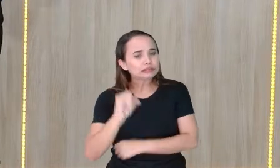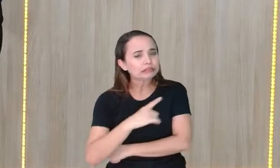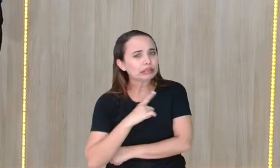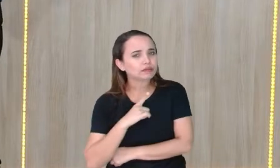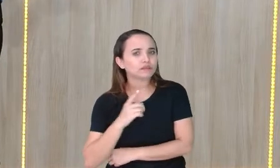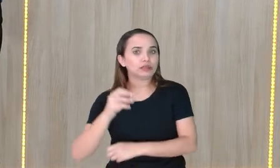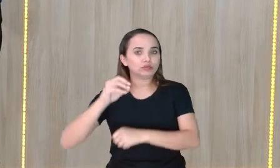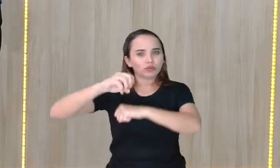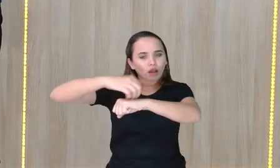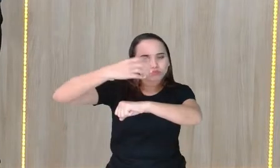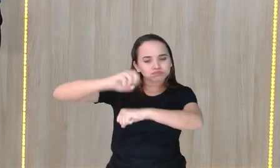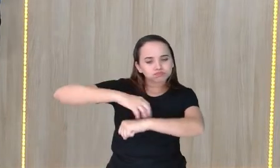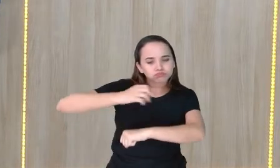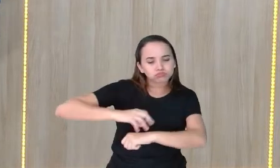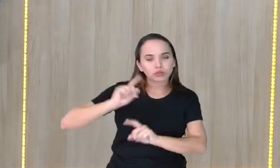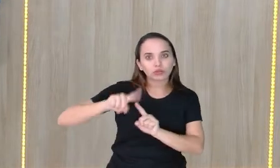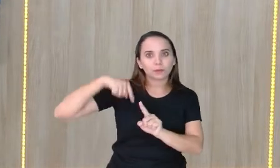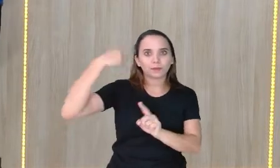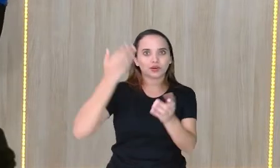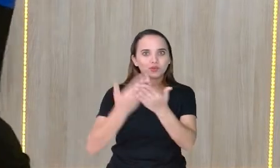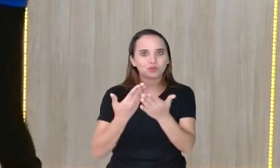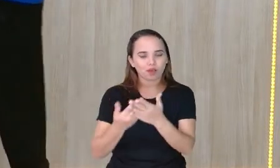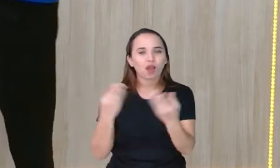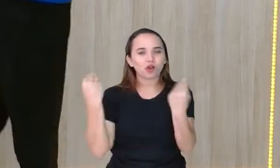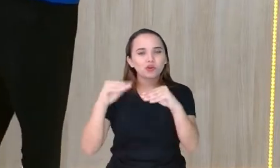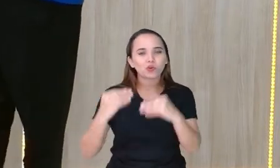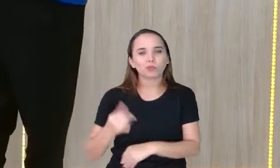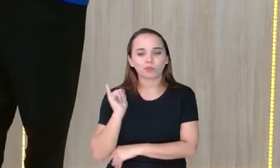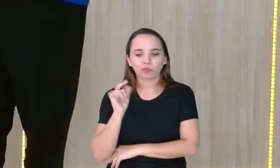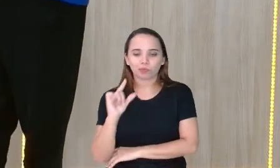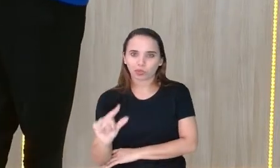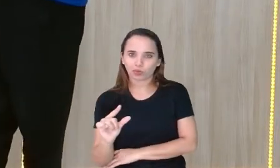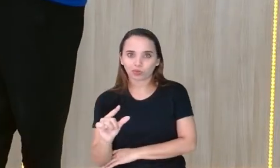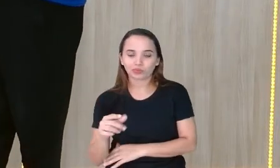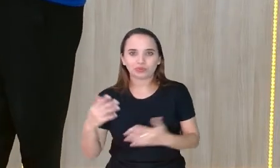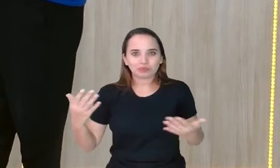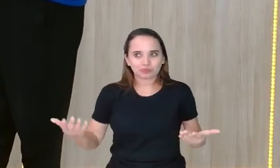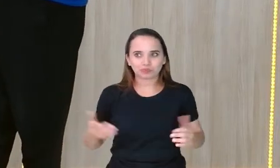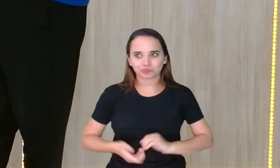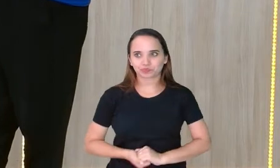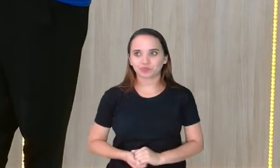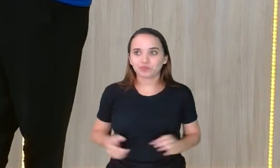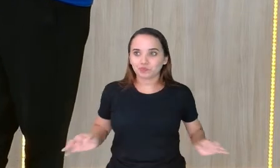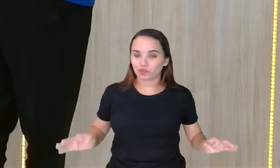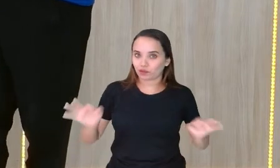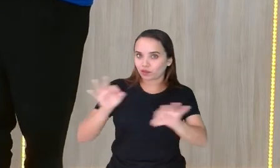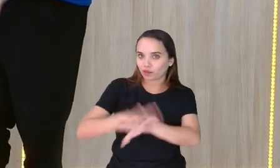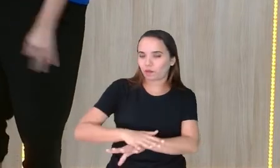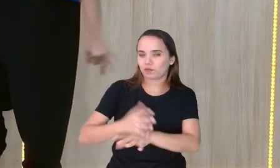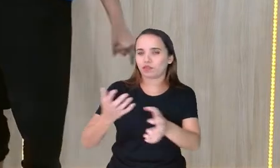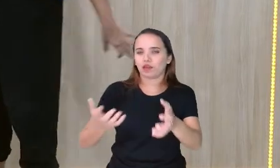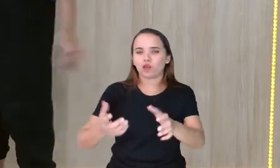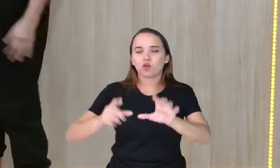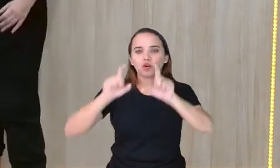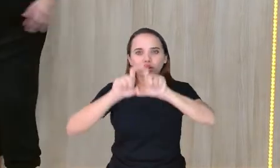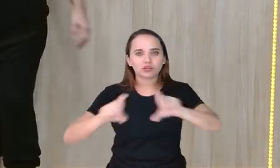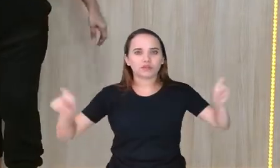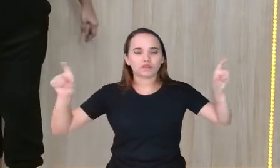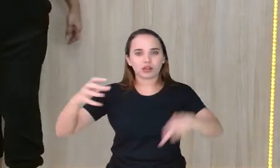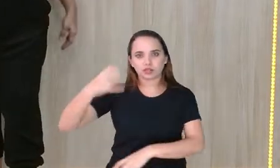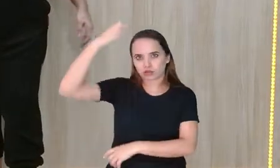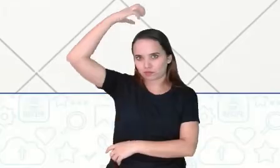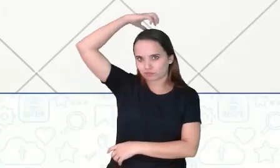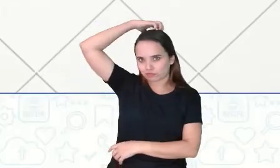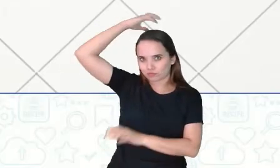alguma sugestão próxima, eu trago um miniconto, tá? E aí, para terminar nossa aula de hoje, eu queria trazer essa frase de Cora